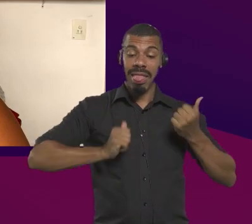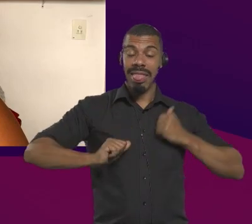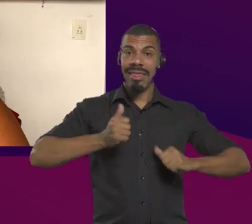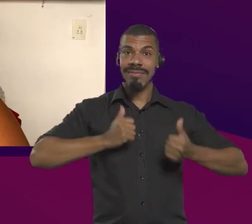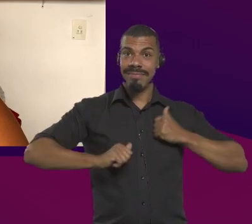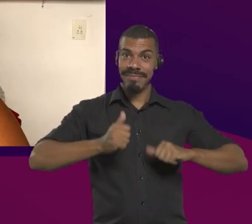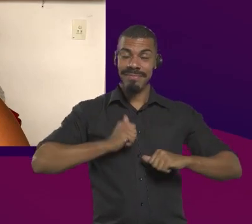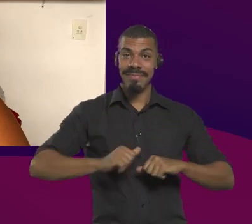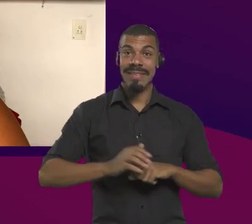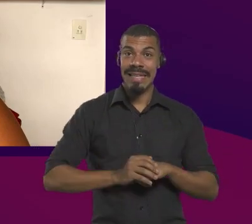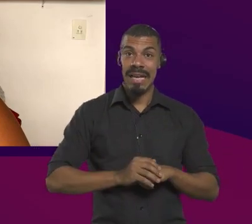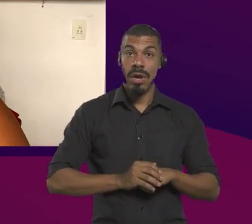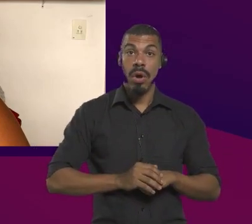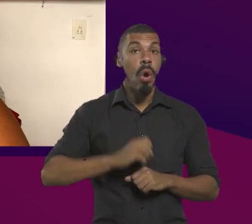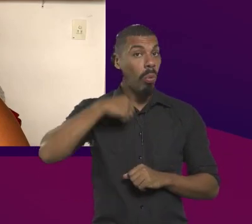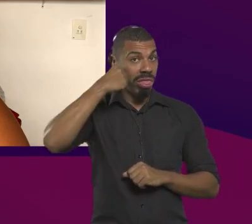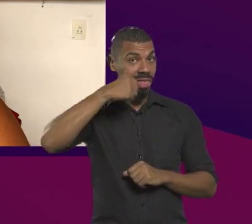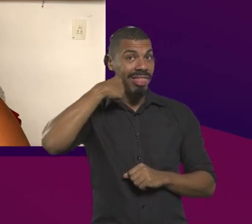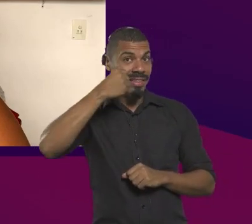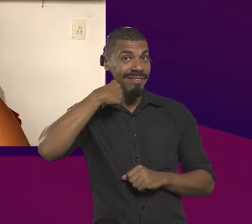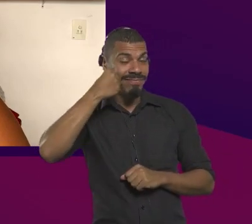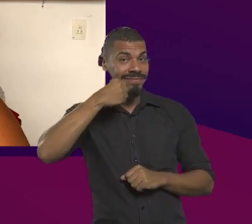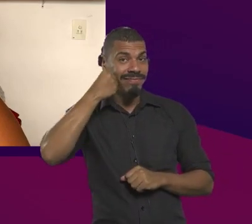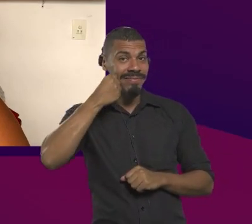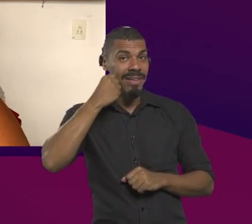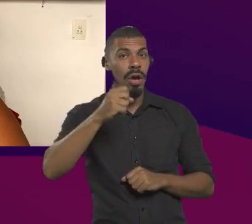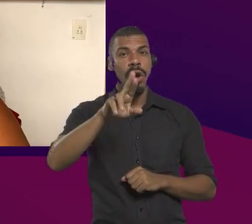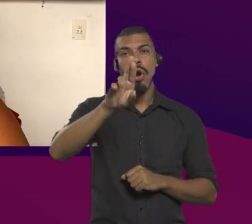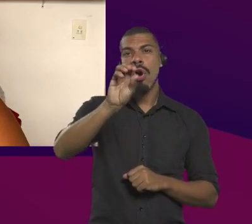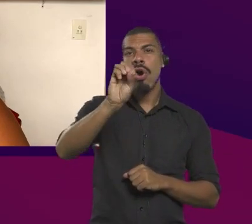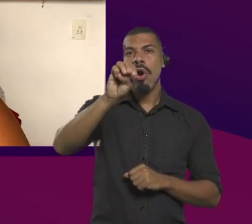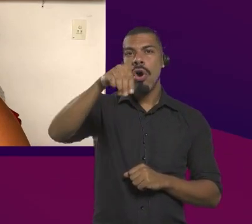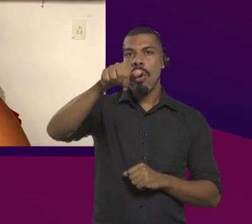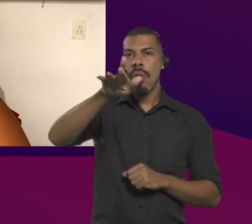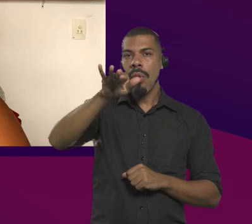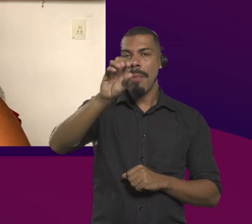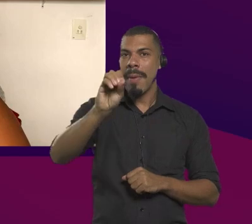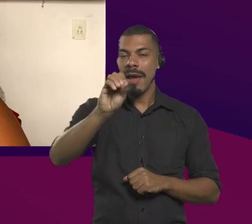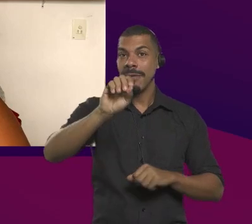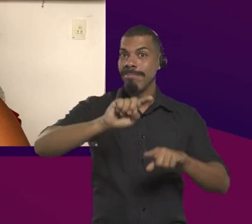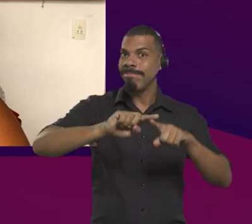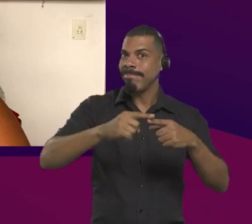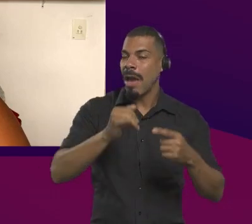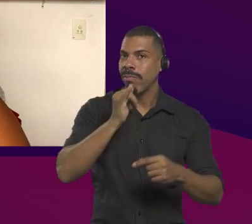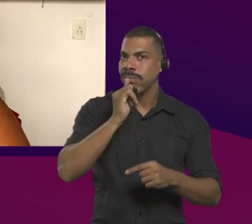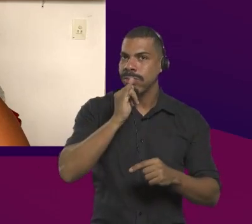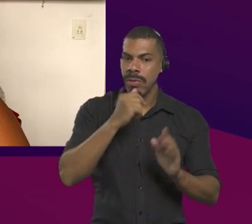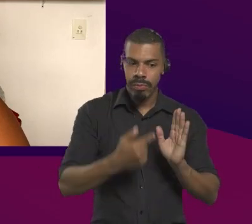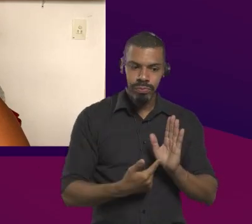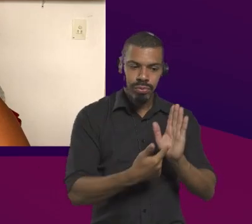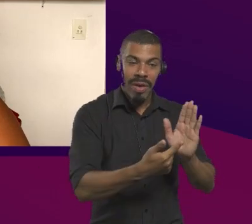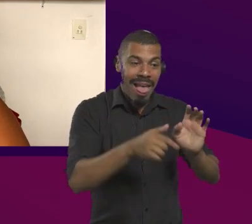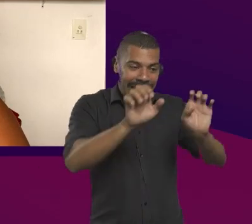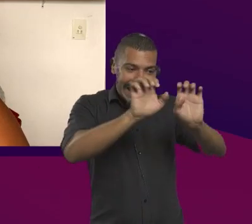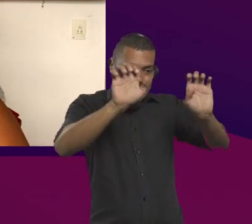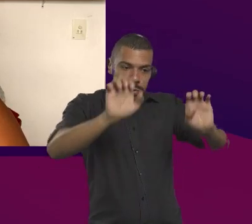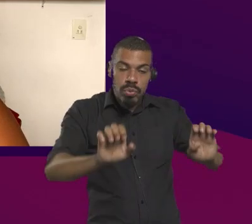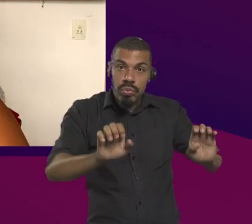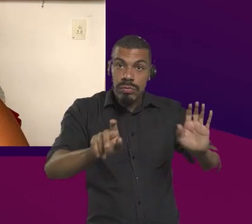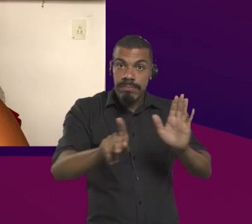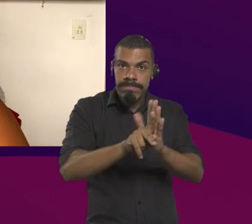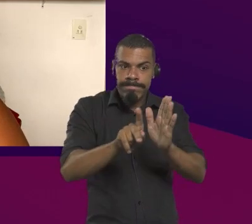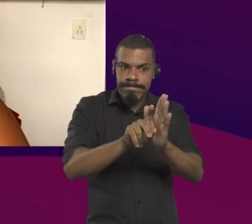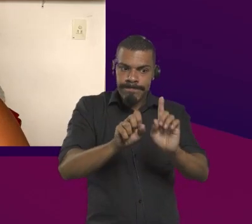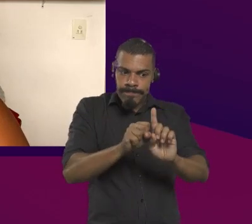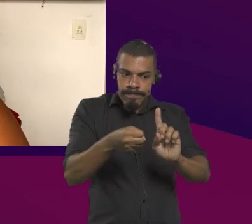isso. O Romário está tentando mesmo, isso é muito legal. A Jandira Fegali também está com os projetos. Mas, para a gente mexer na estrutura